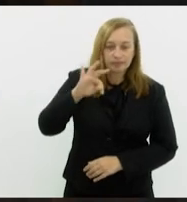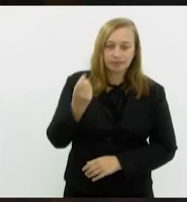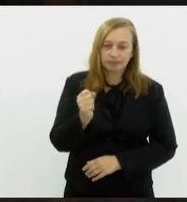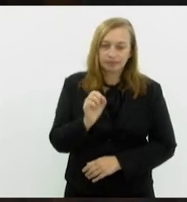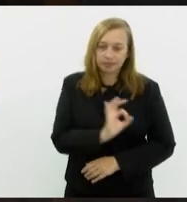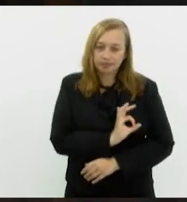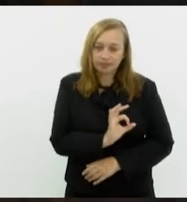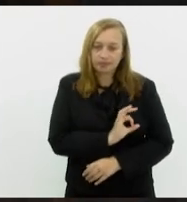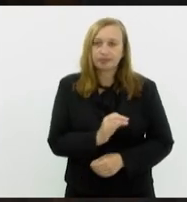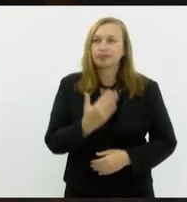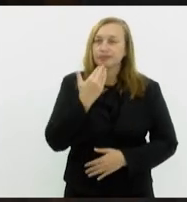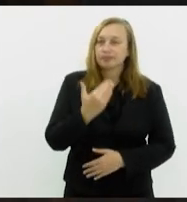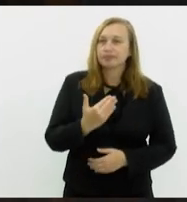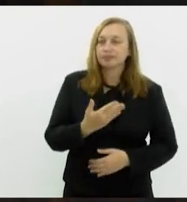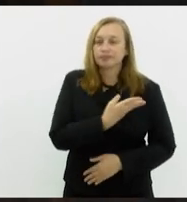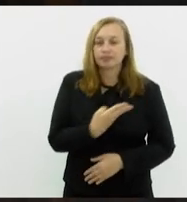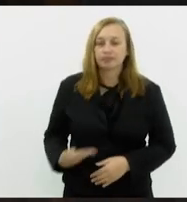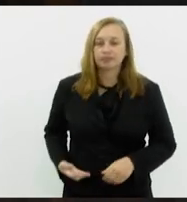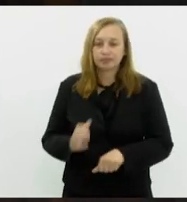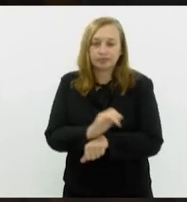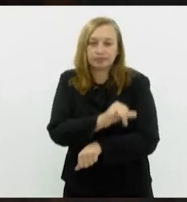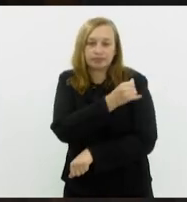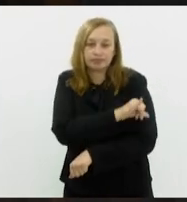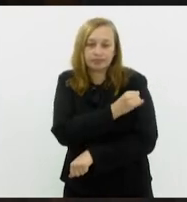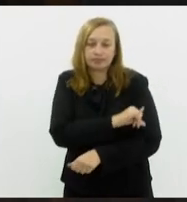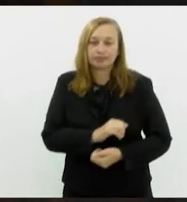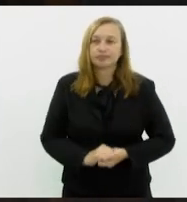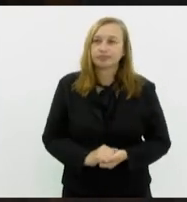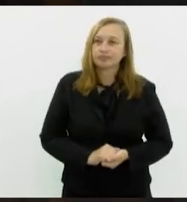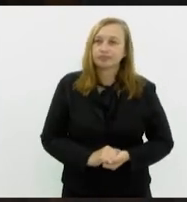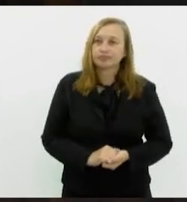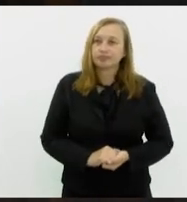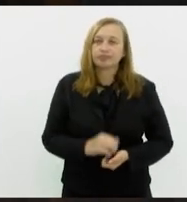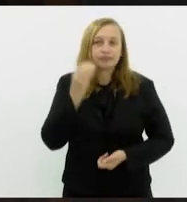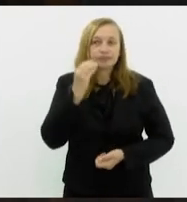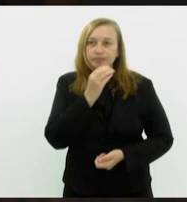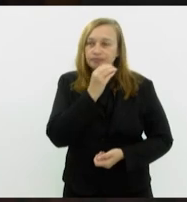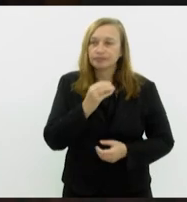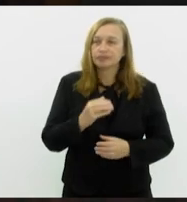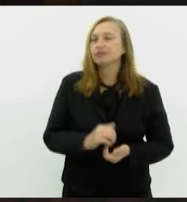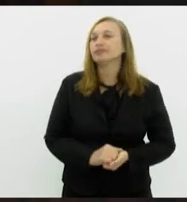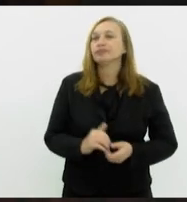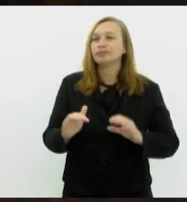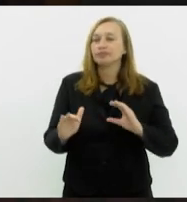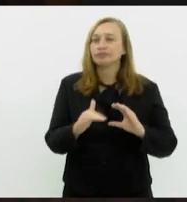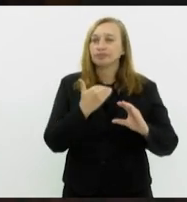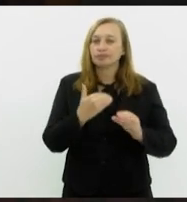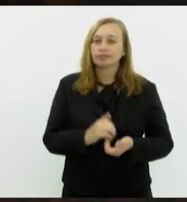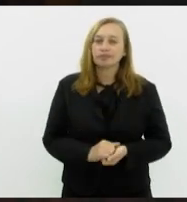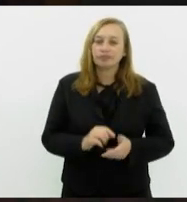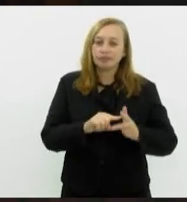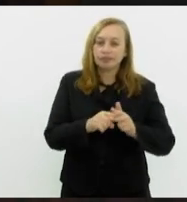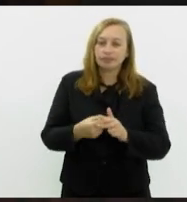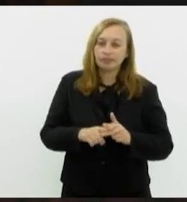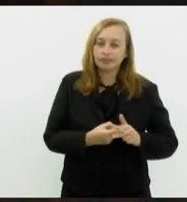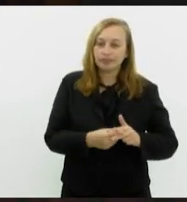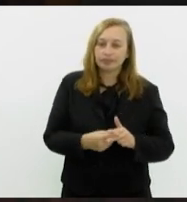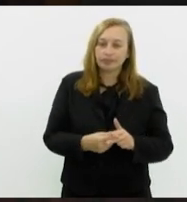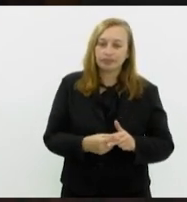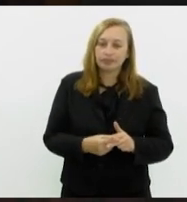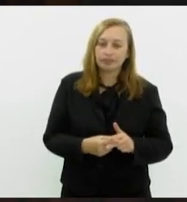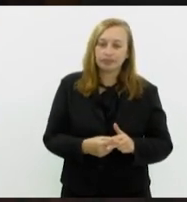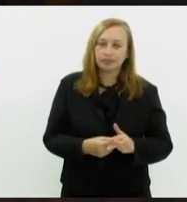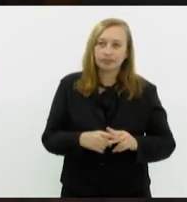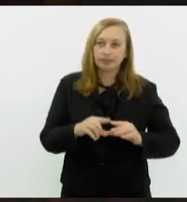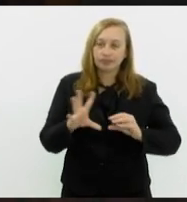que solicita ao governador do Estado do Rio de Janeiro, Cláudio Castro, envio de mensagem dispondo sobre o reajuste do